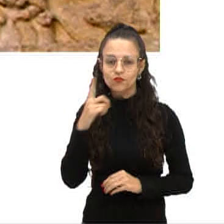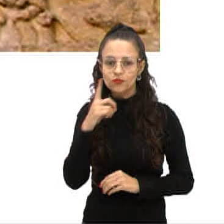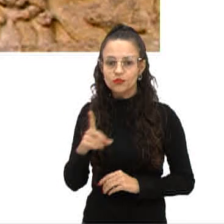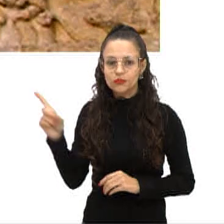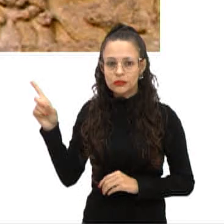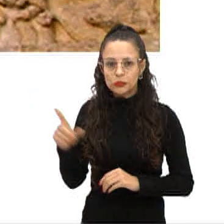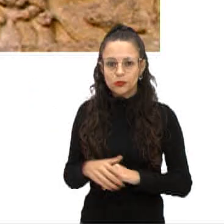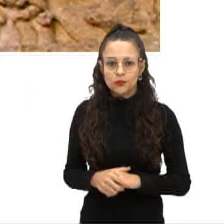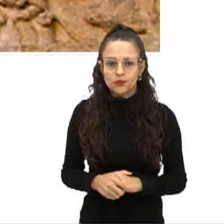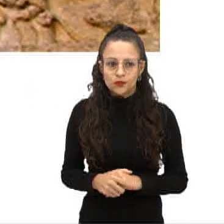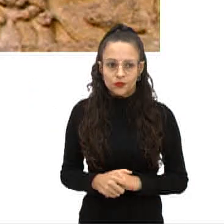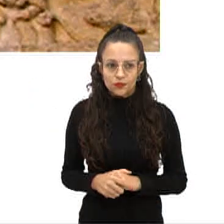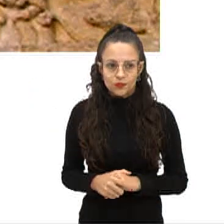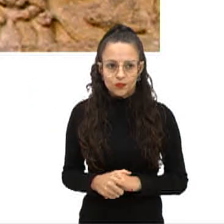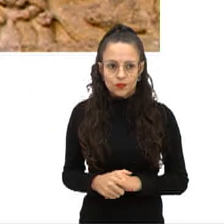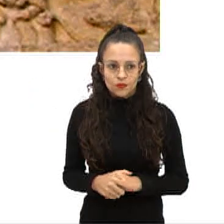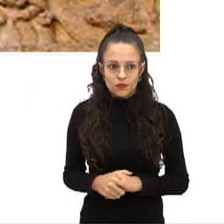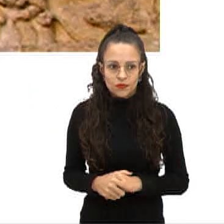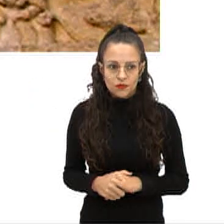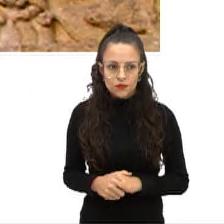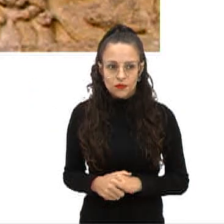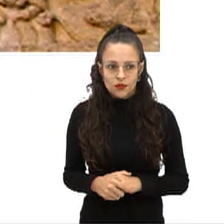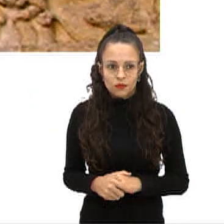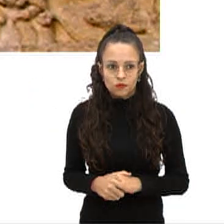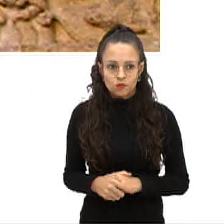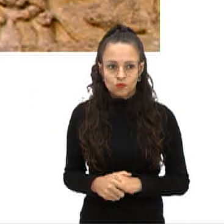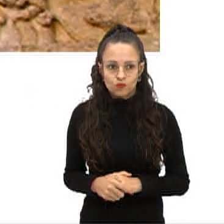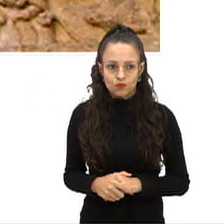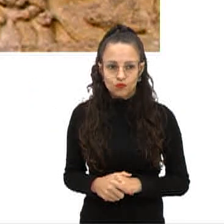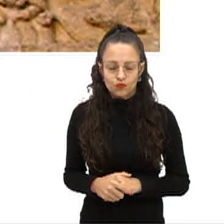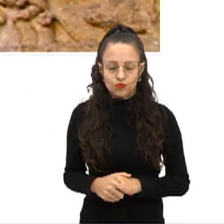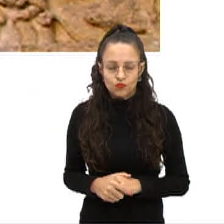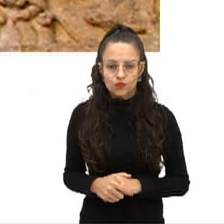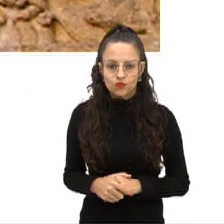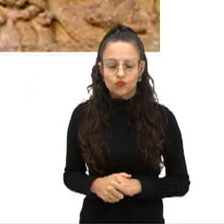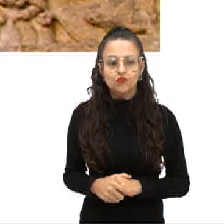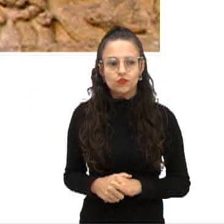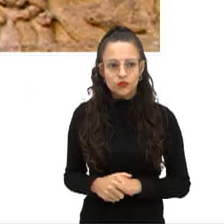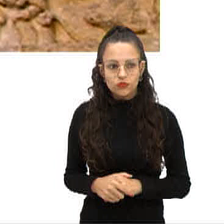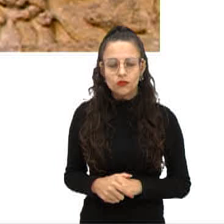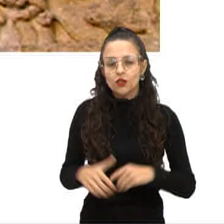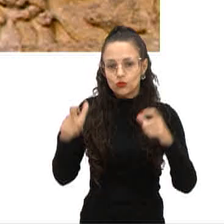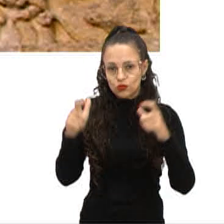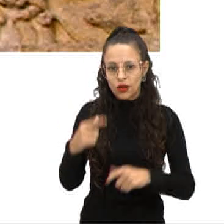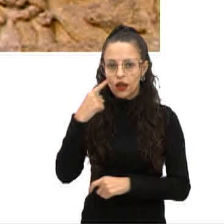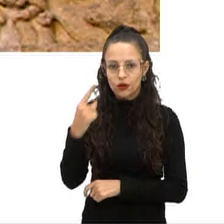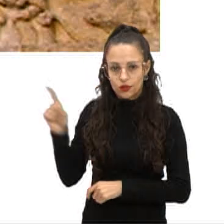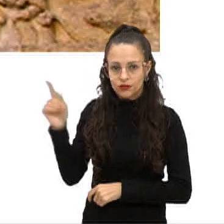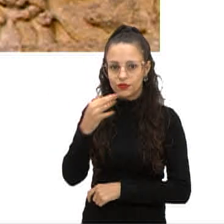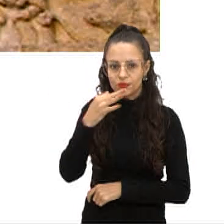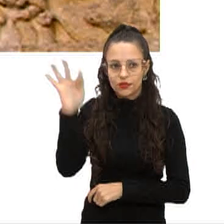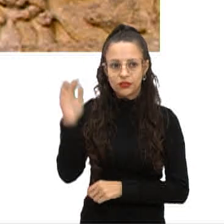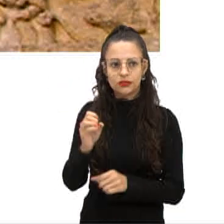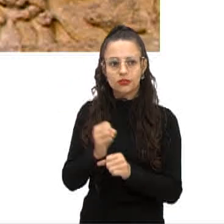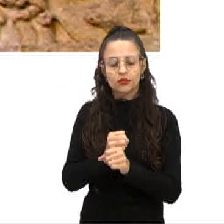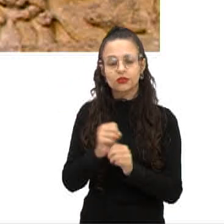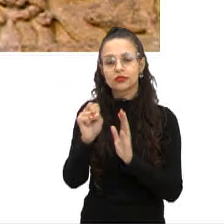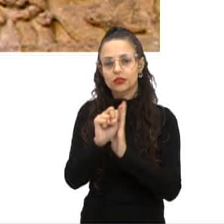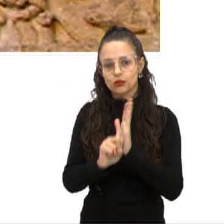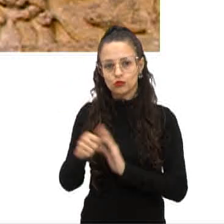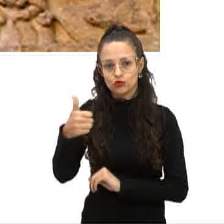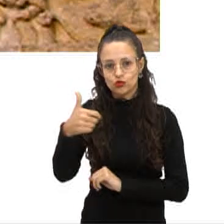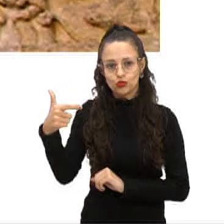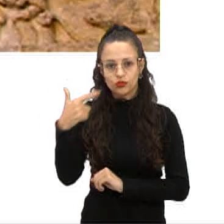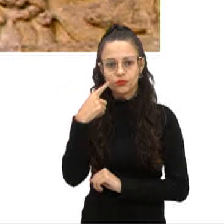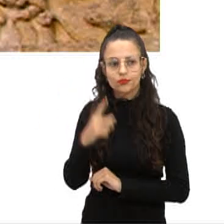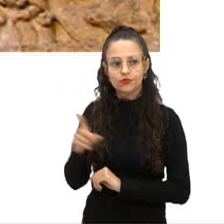gente vê a concepção, ó, isso aqui é num tímpano, tá? Do Sainte-Foy, Foix, né, que se fala, na França do século XII.